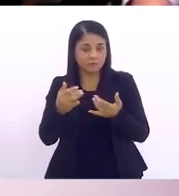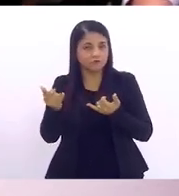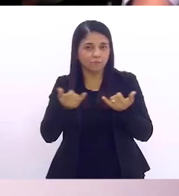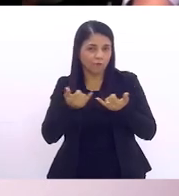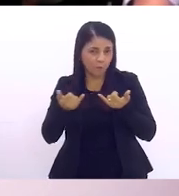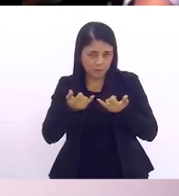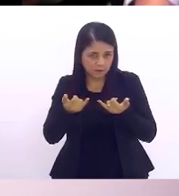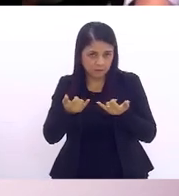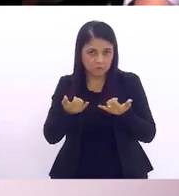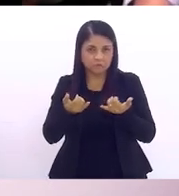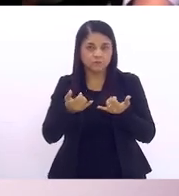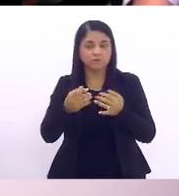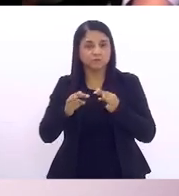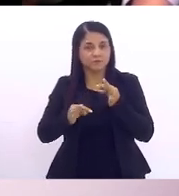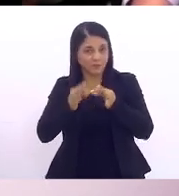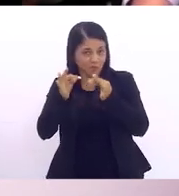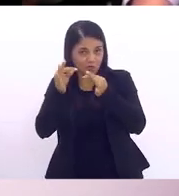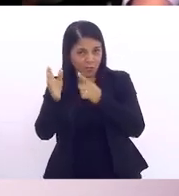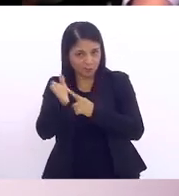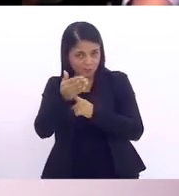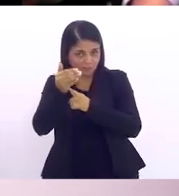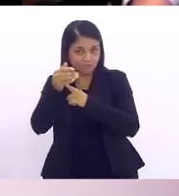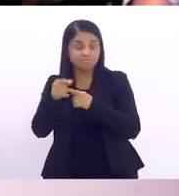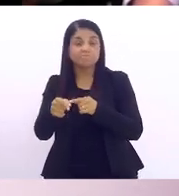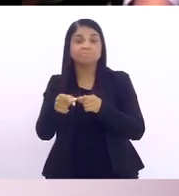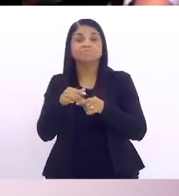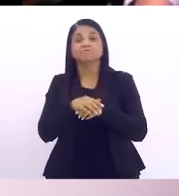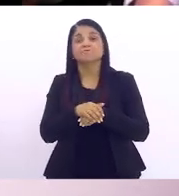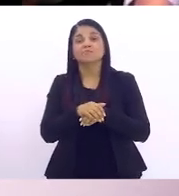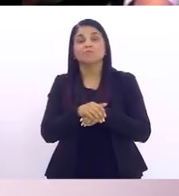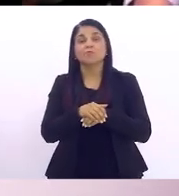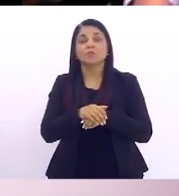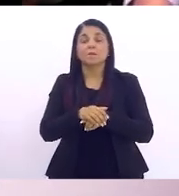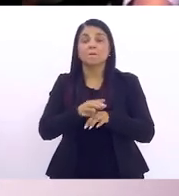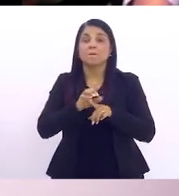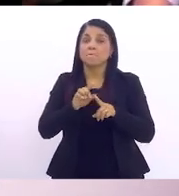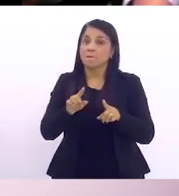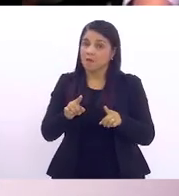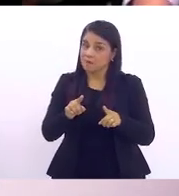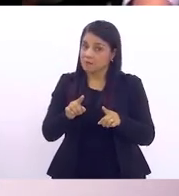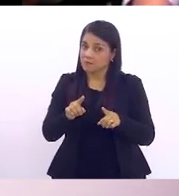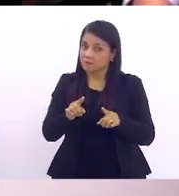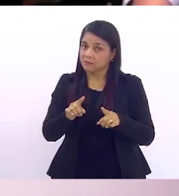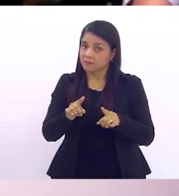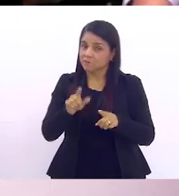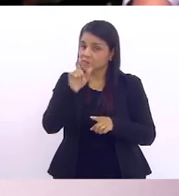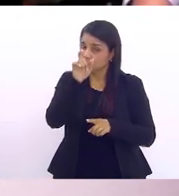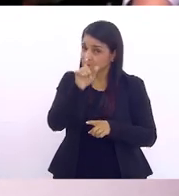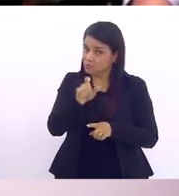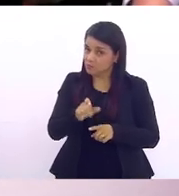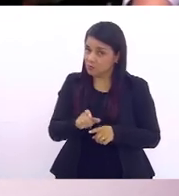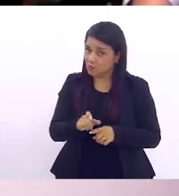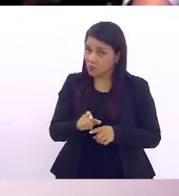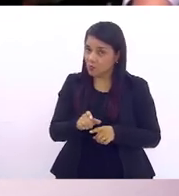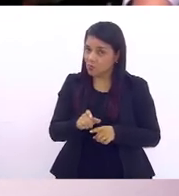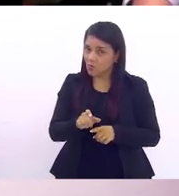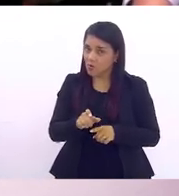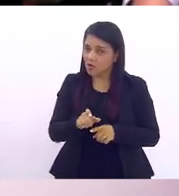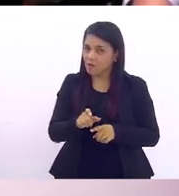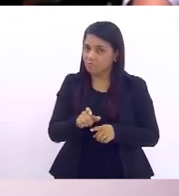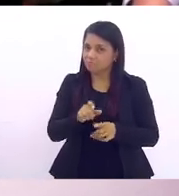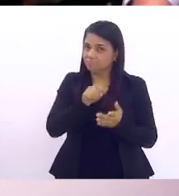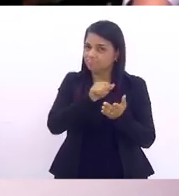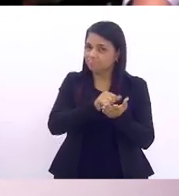informação tecnológica mas não só e não é razoável que é uma pessoa seja compelido